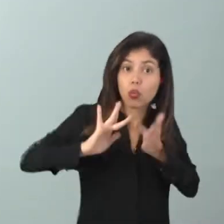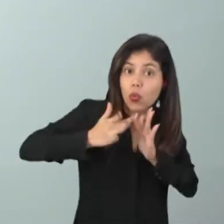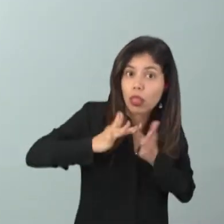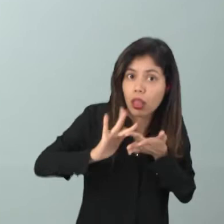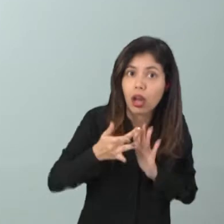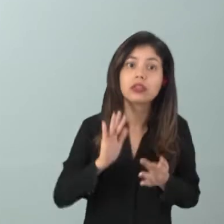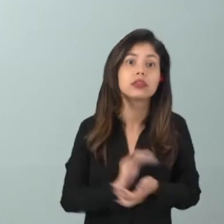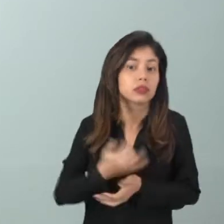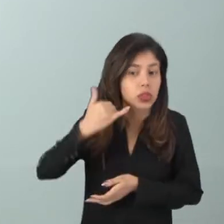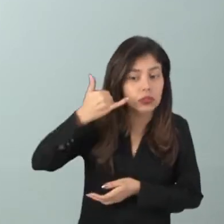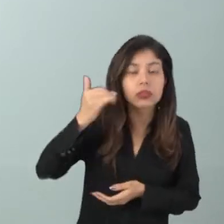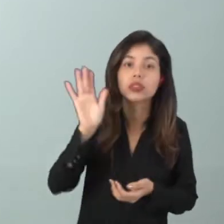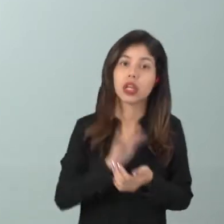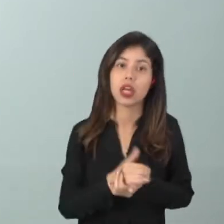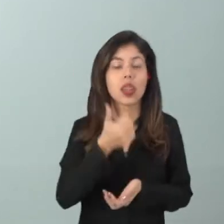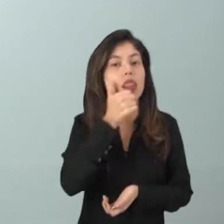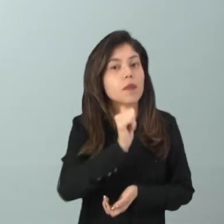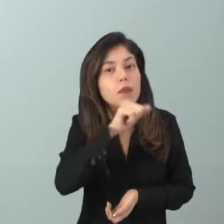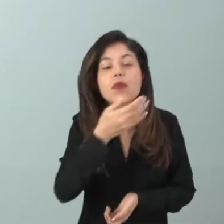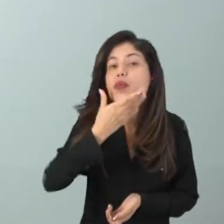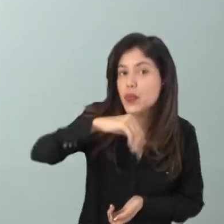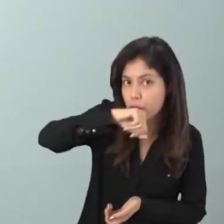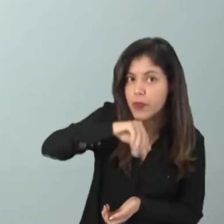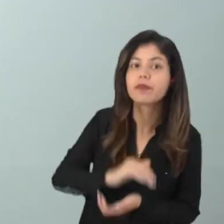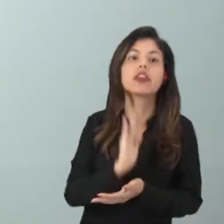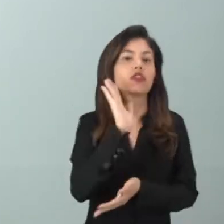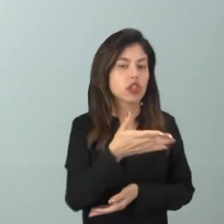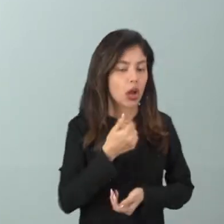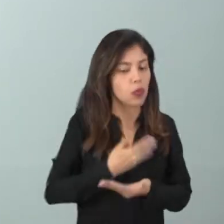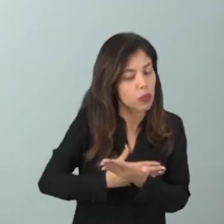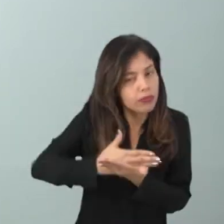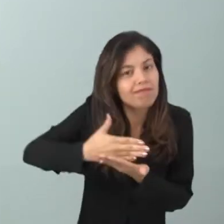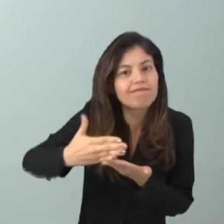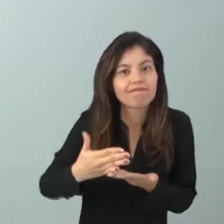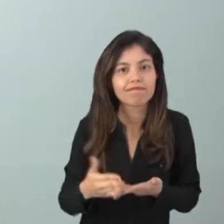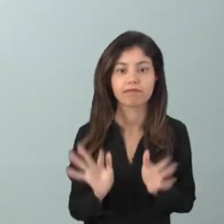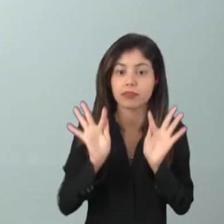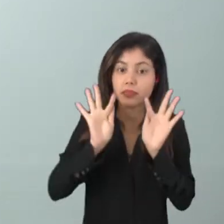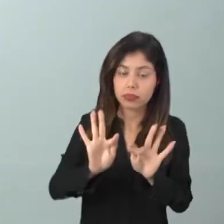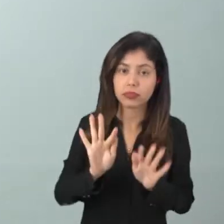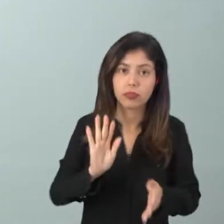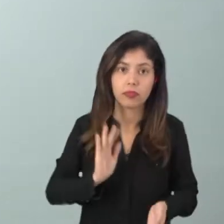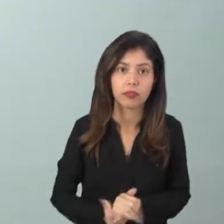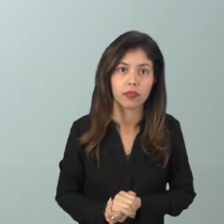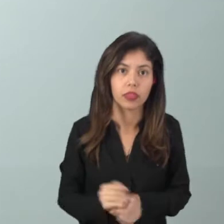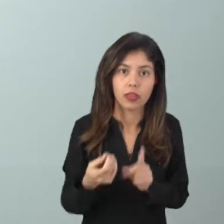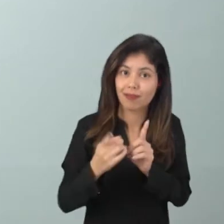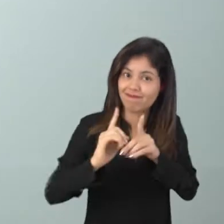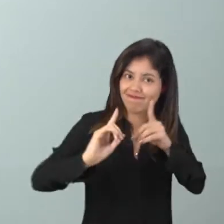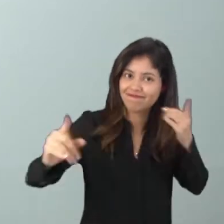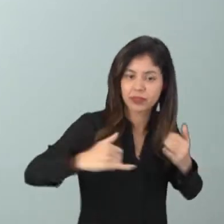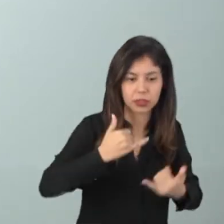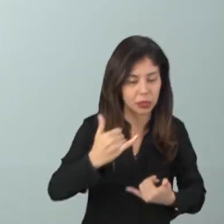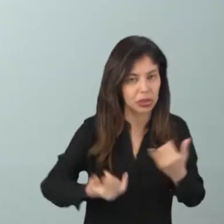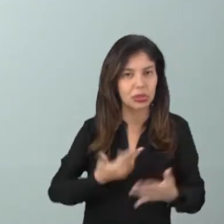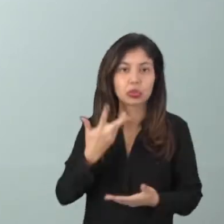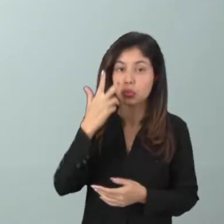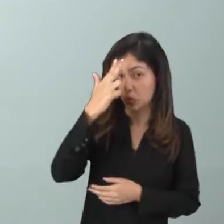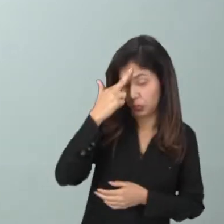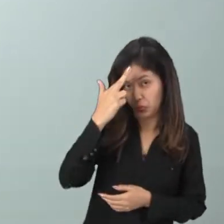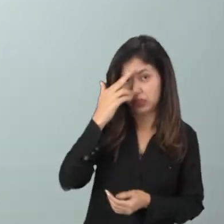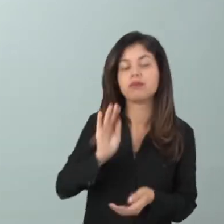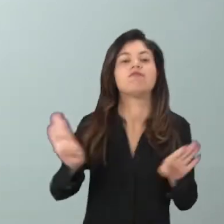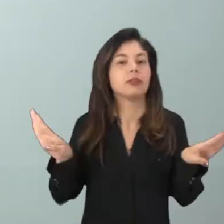o smartphone dos pais desde cedo, também já começam a ficar distante das suas brincadeiras convencionais